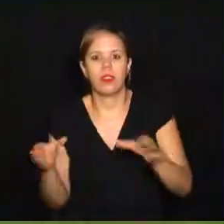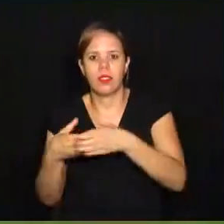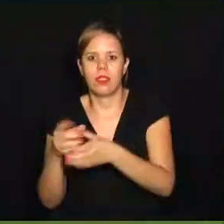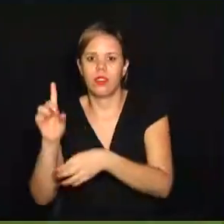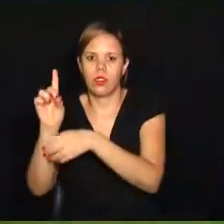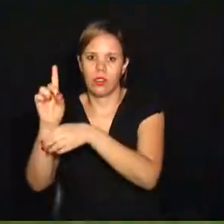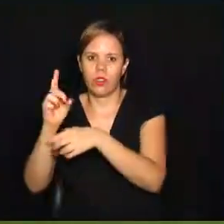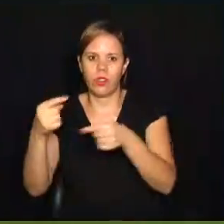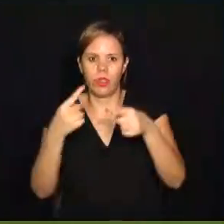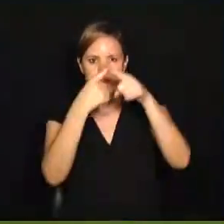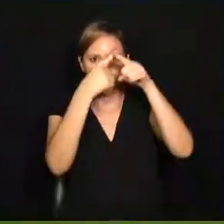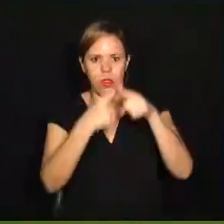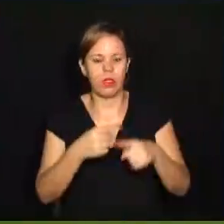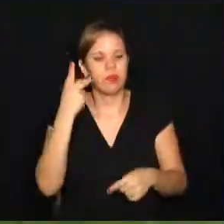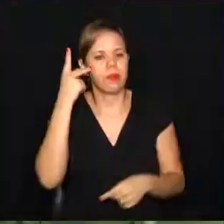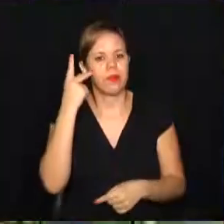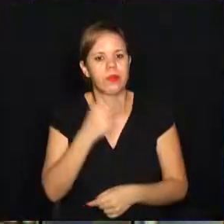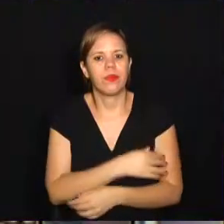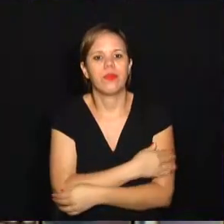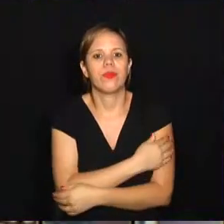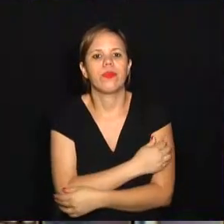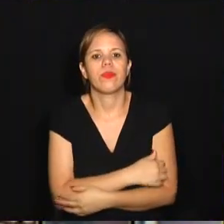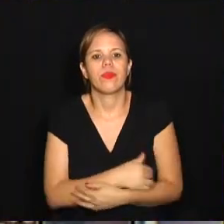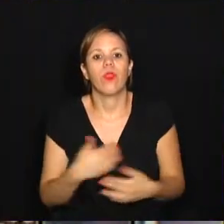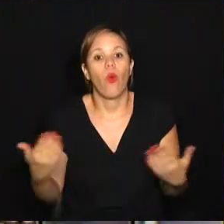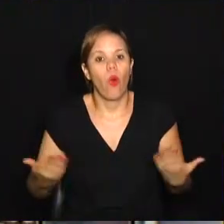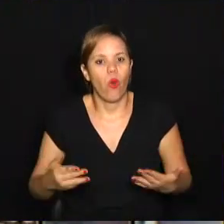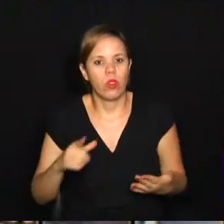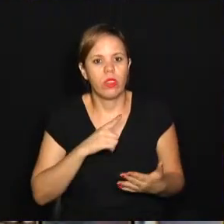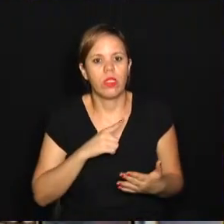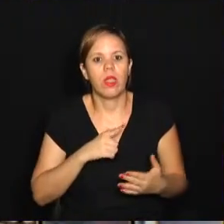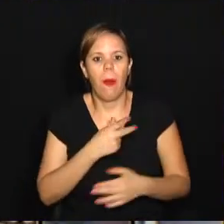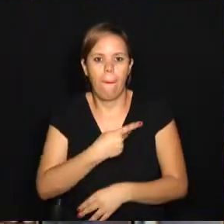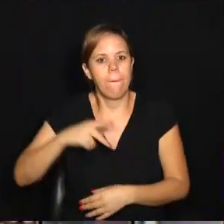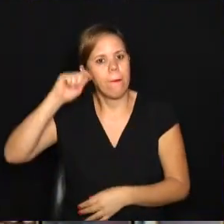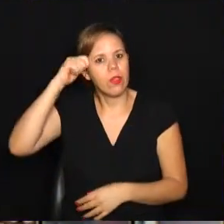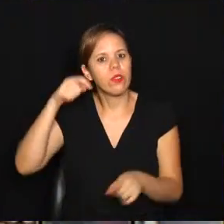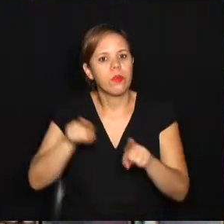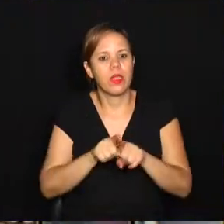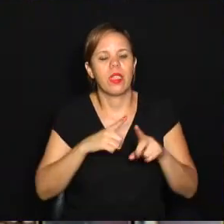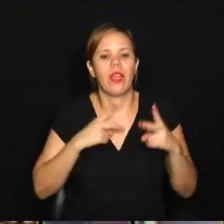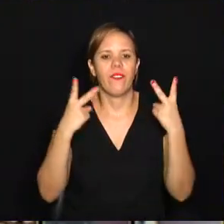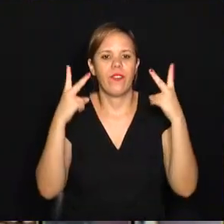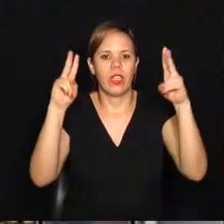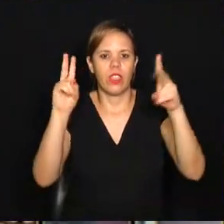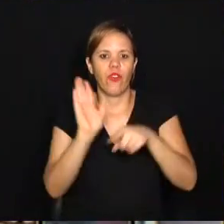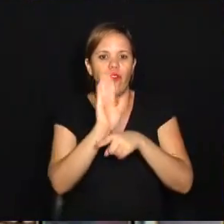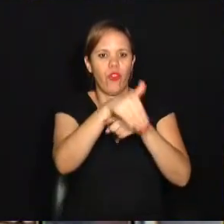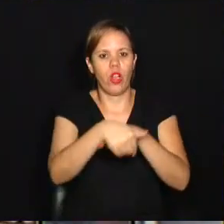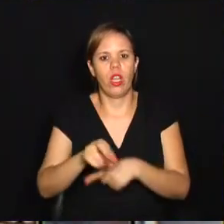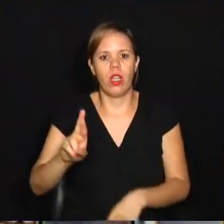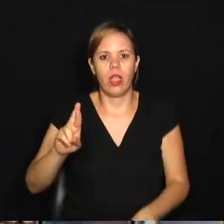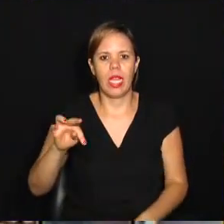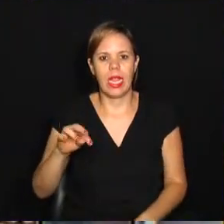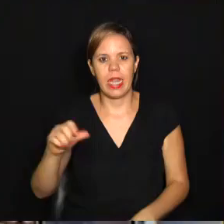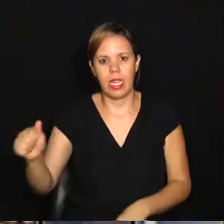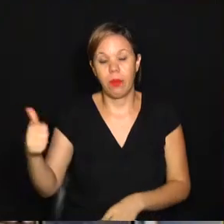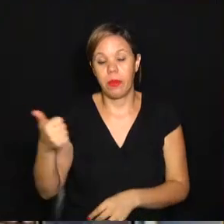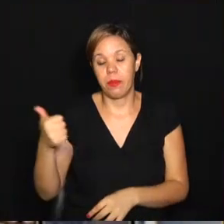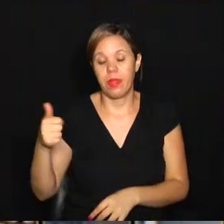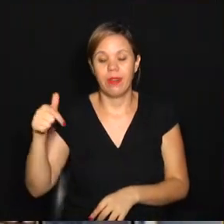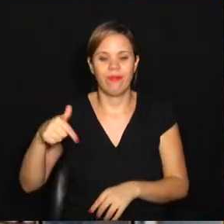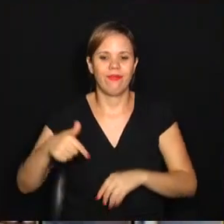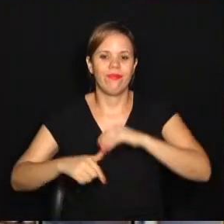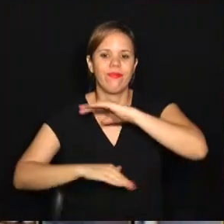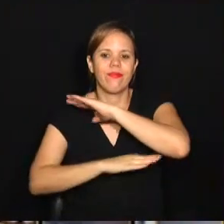do Campeonato Paulista. E hoje tem Ponte Preta, tem a vitória do Vôlei Renata, mas primeiro as informações